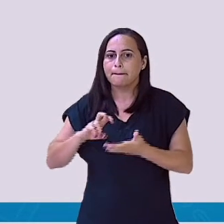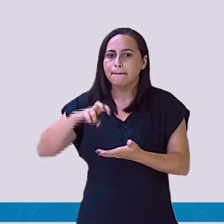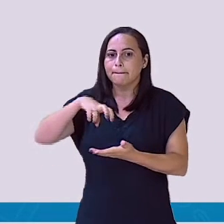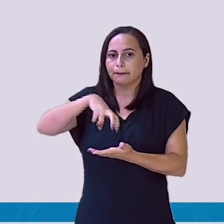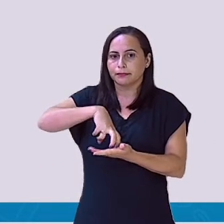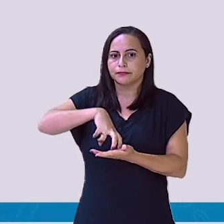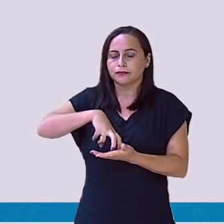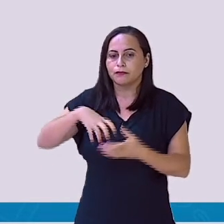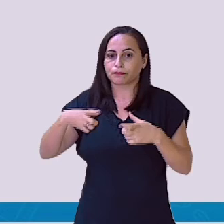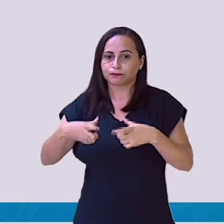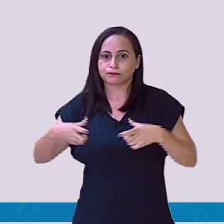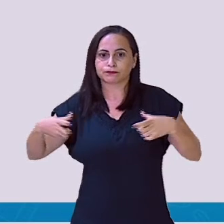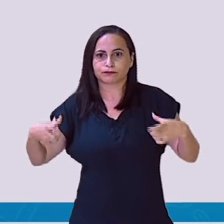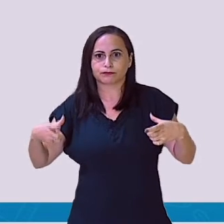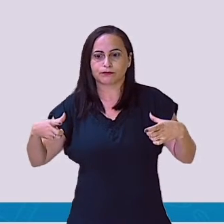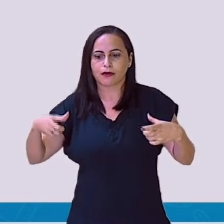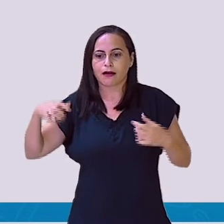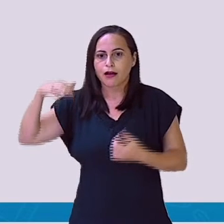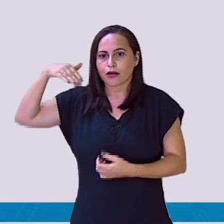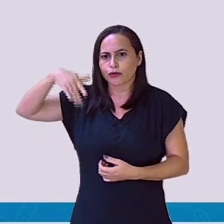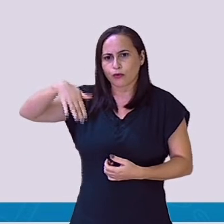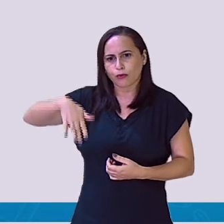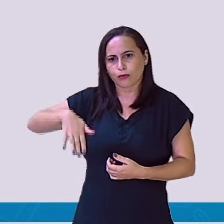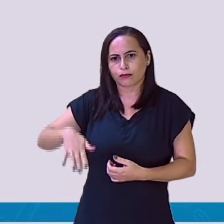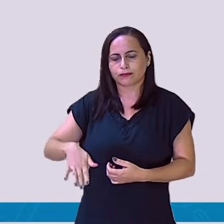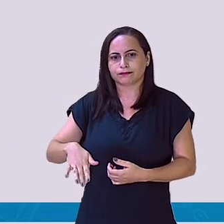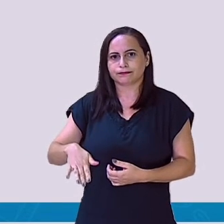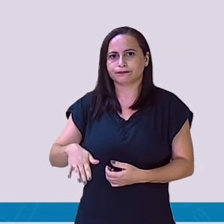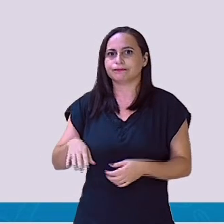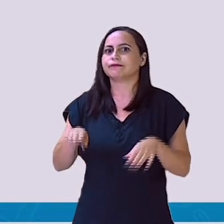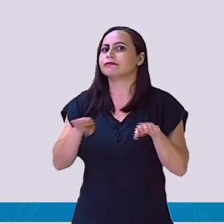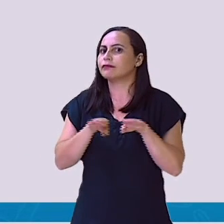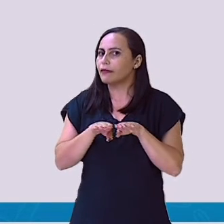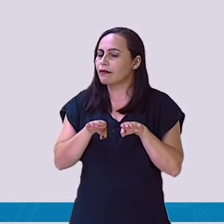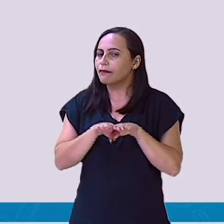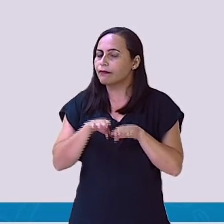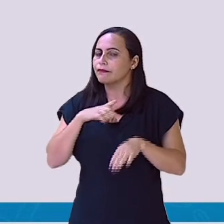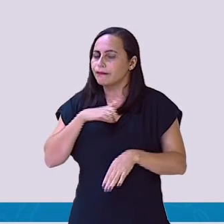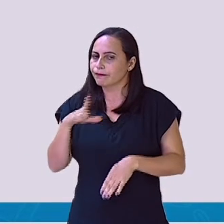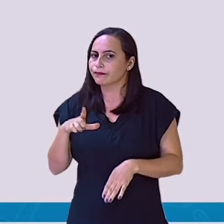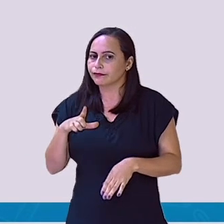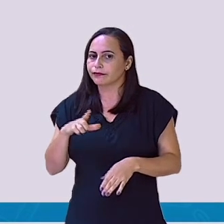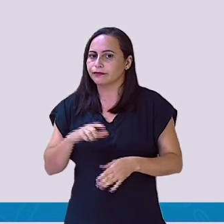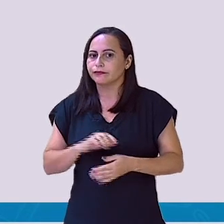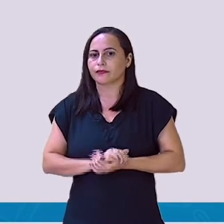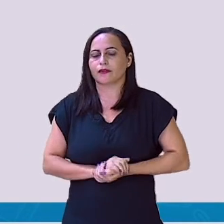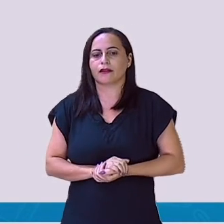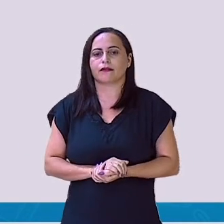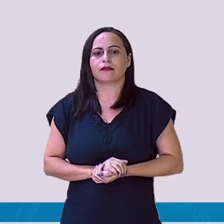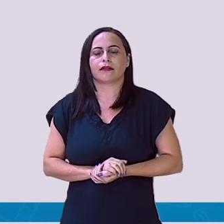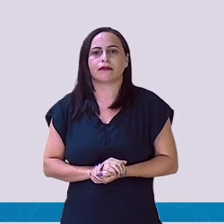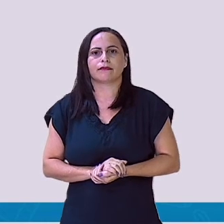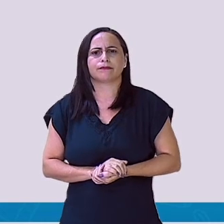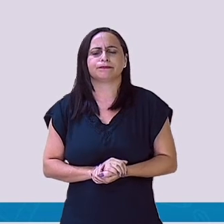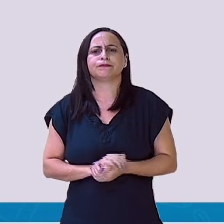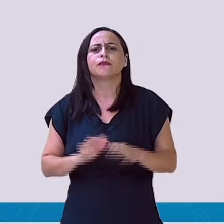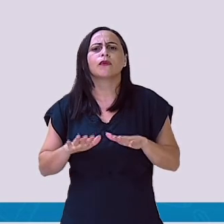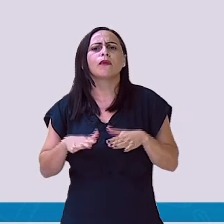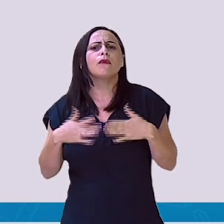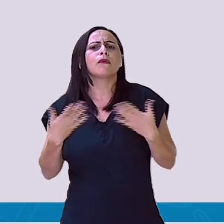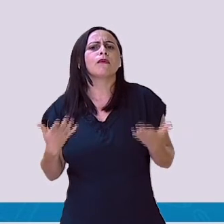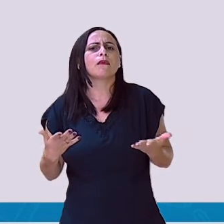manhãs, grande e desça. Também tem uma palavra com encontro consonantal, que é grande. Então, qual